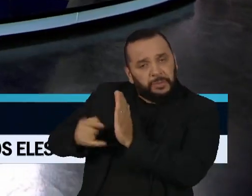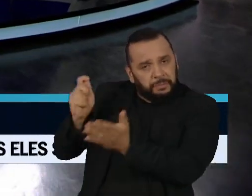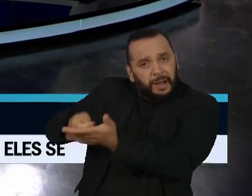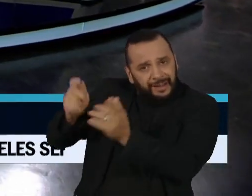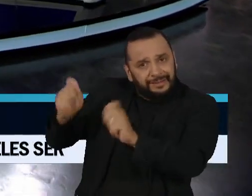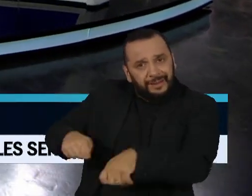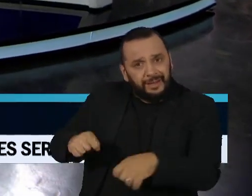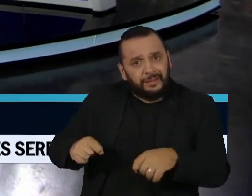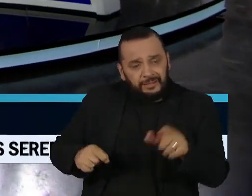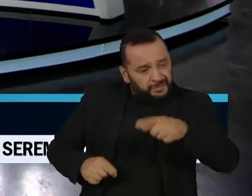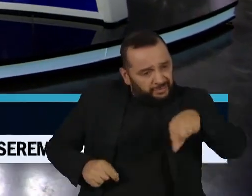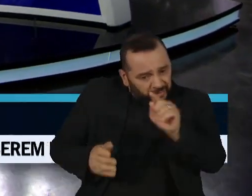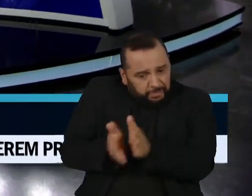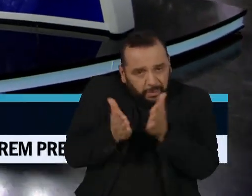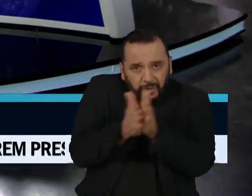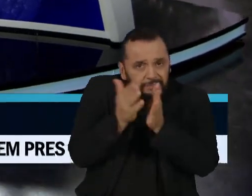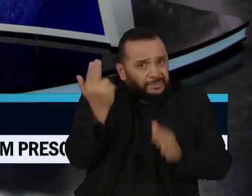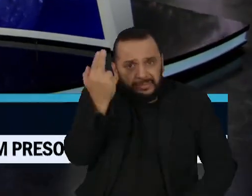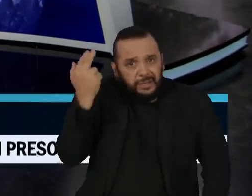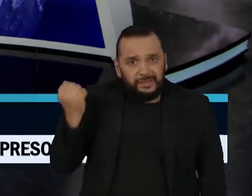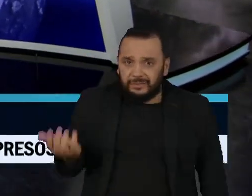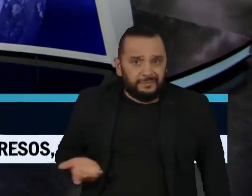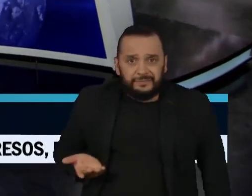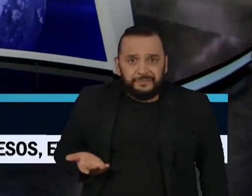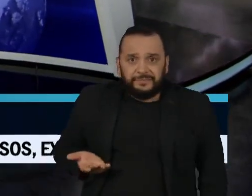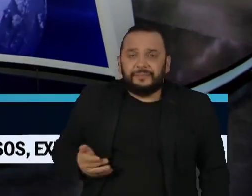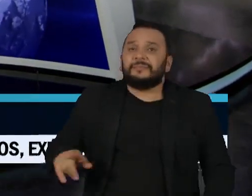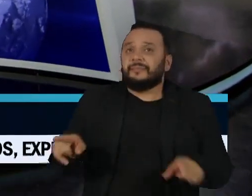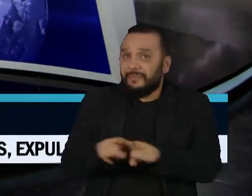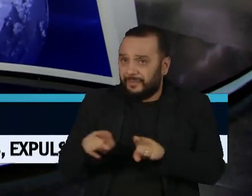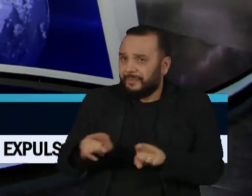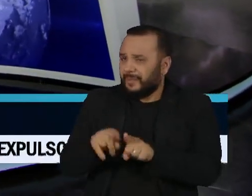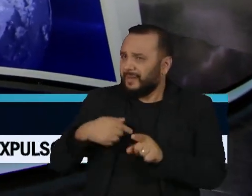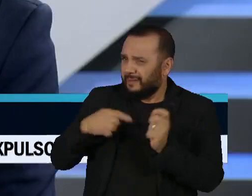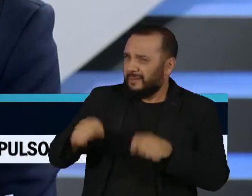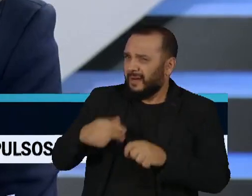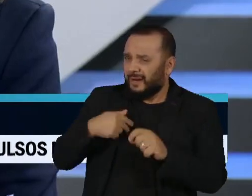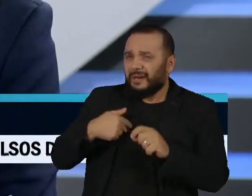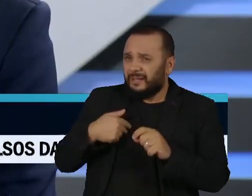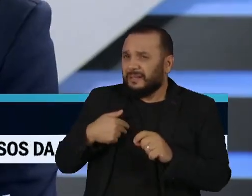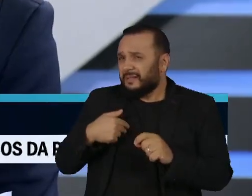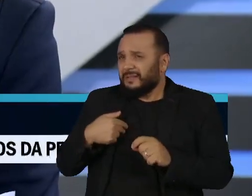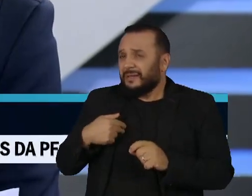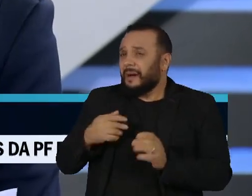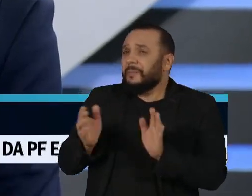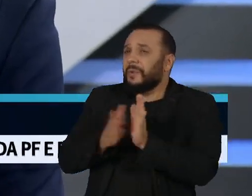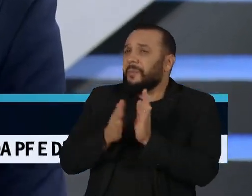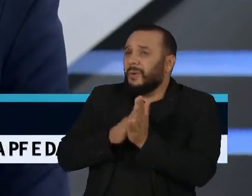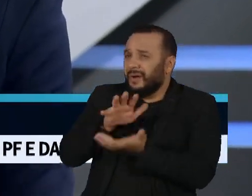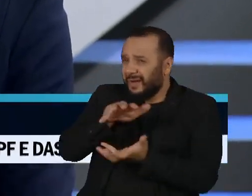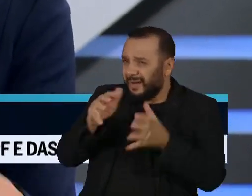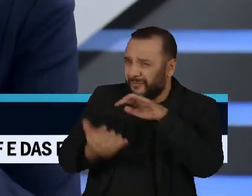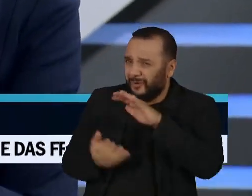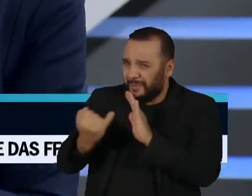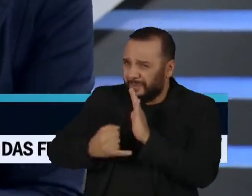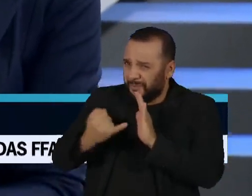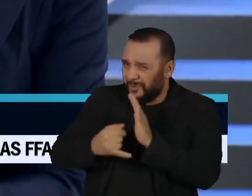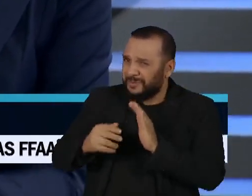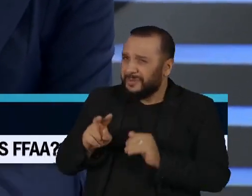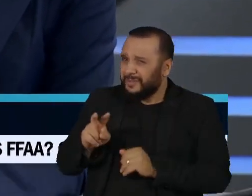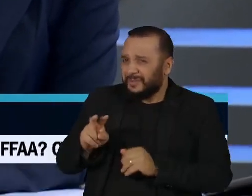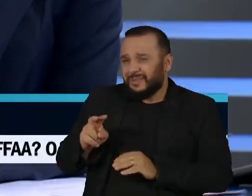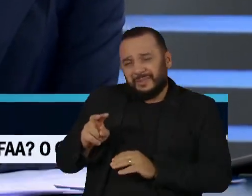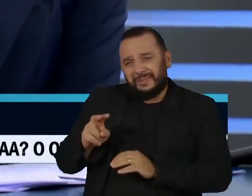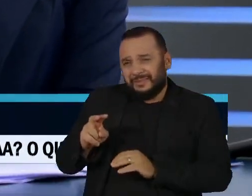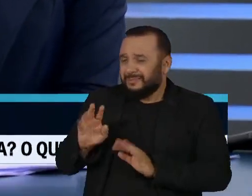Lacerda, a proposta realmente vai permitir um sistema tributário mais transparente, simplificar a arrecadação de tributos? É,